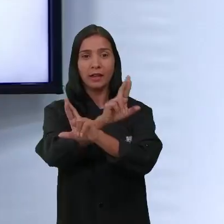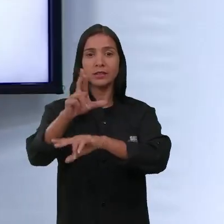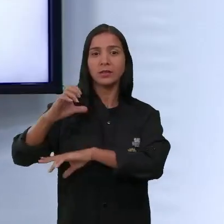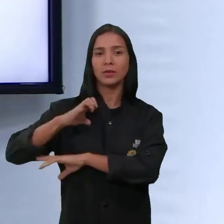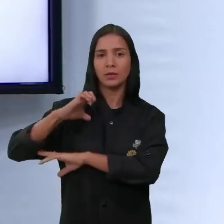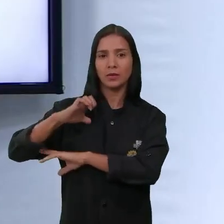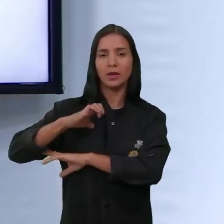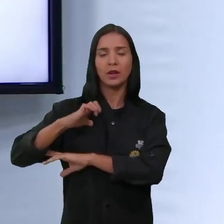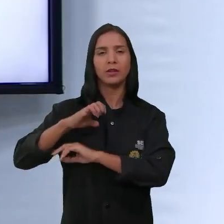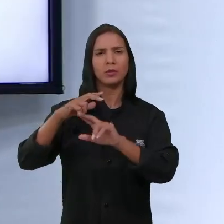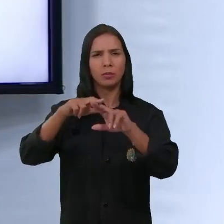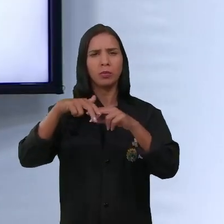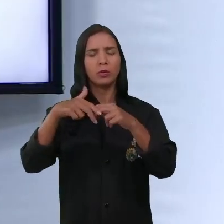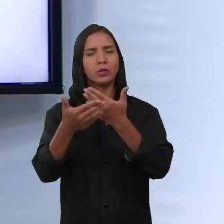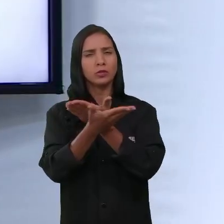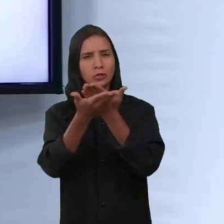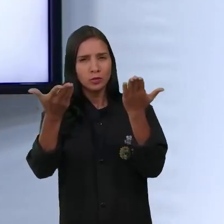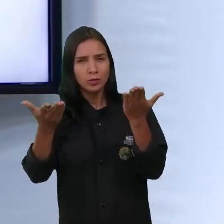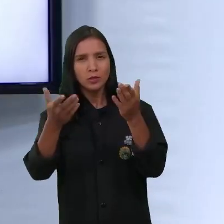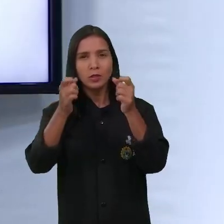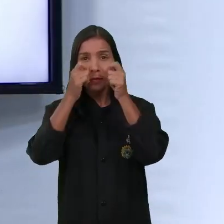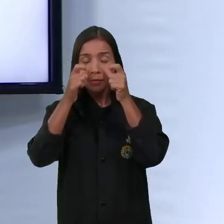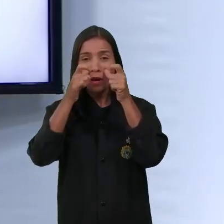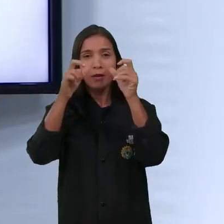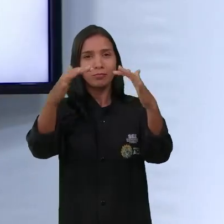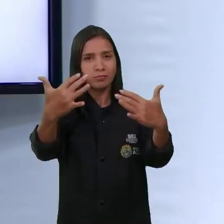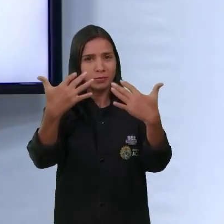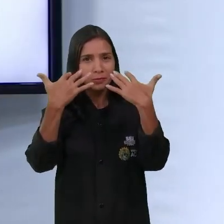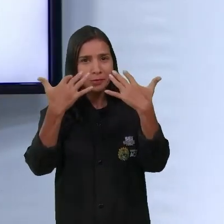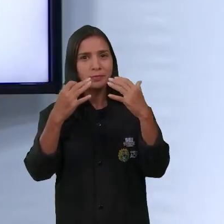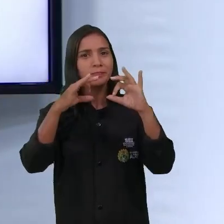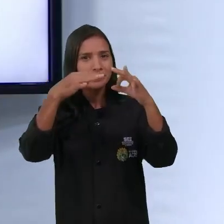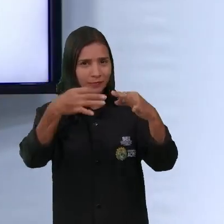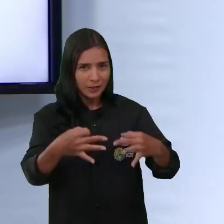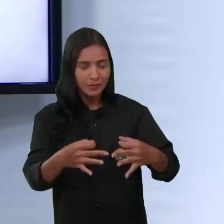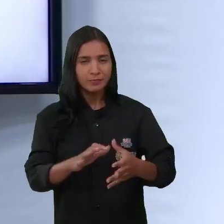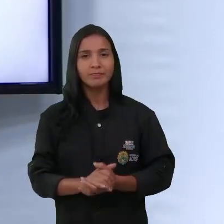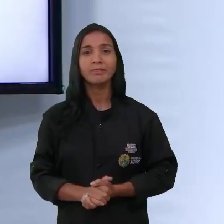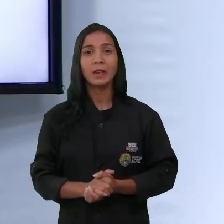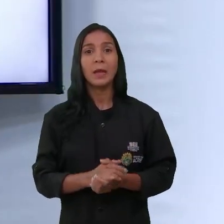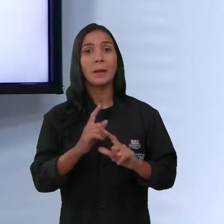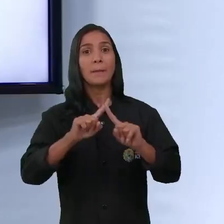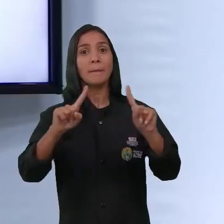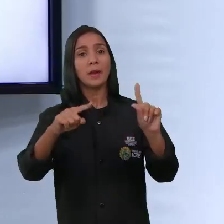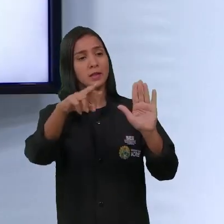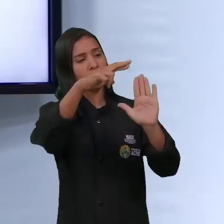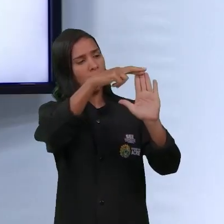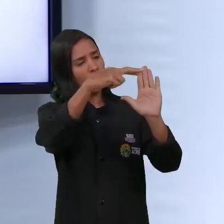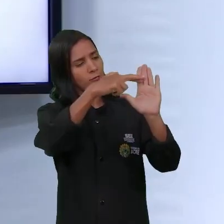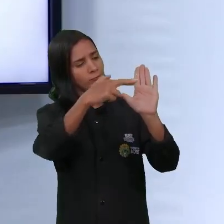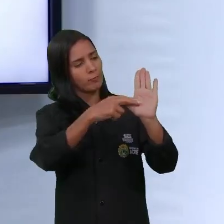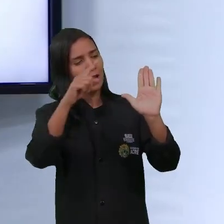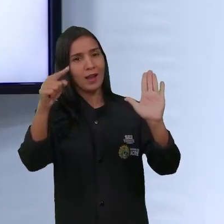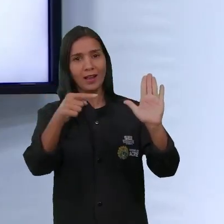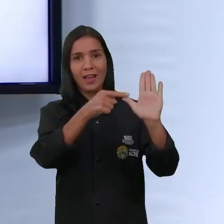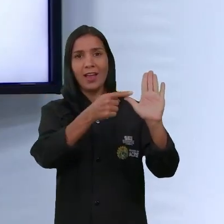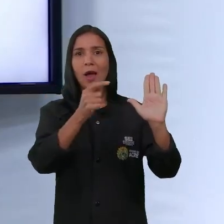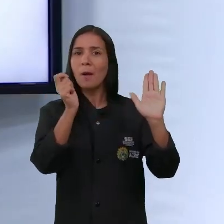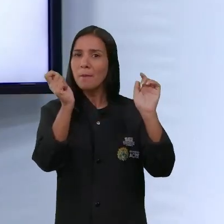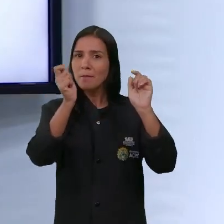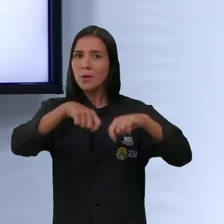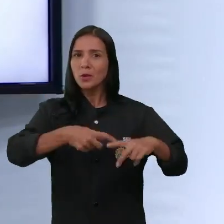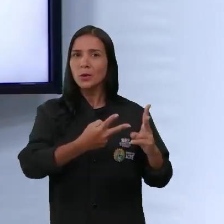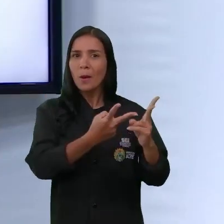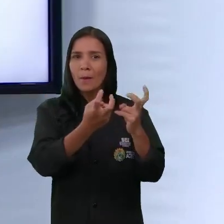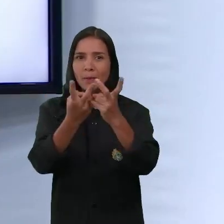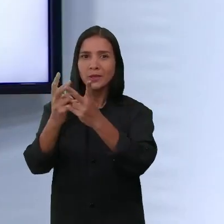todos vocês. Da mesma forma que essas regras, elas também vão ser percebidas nos